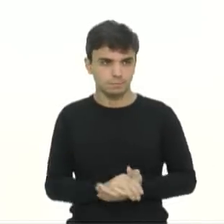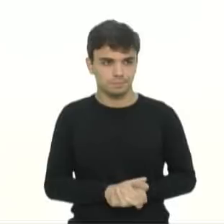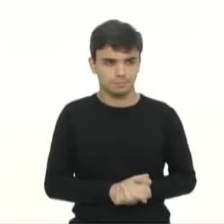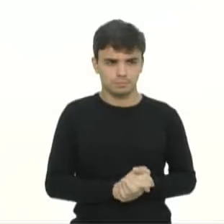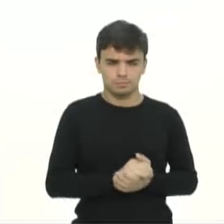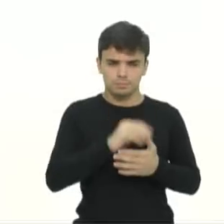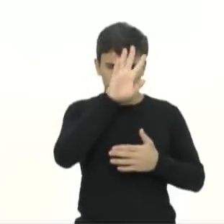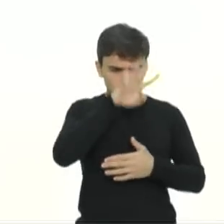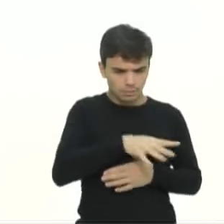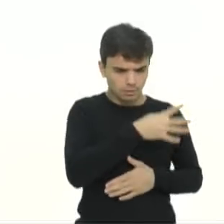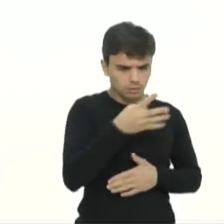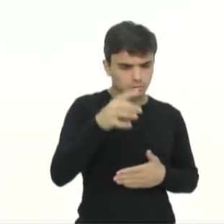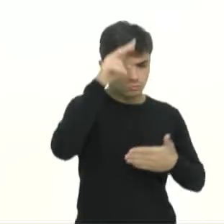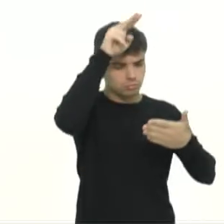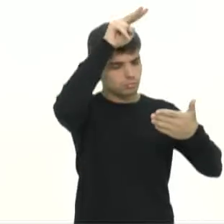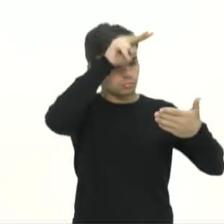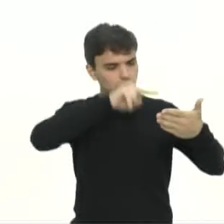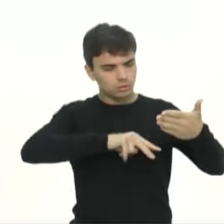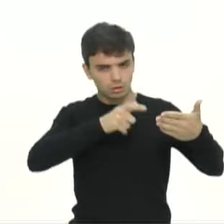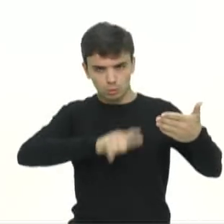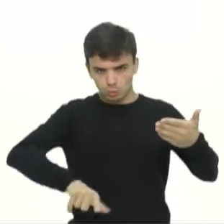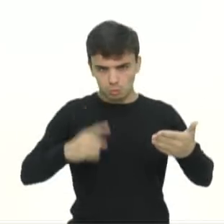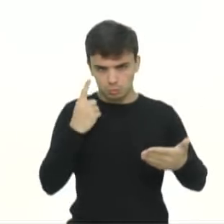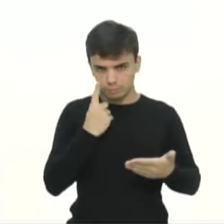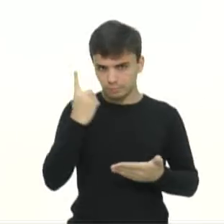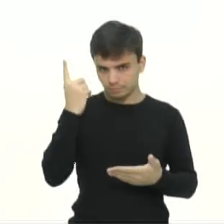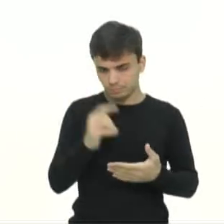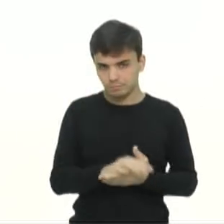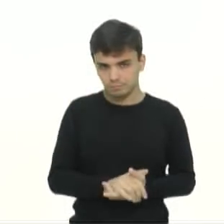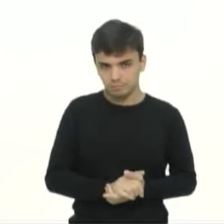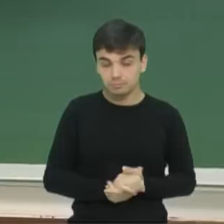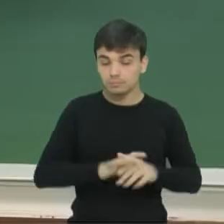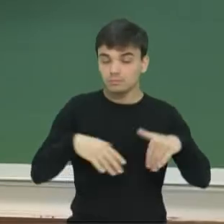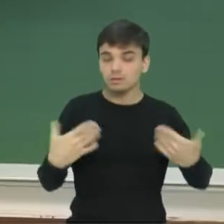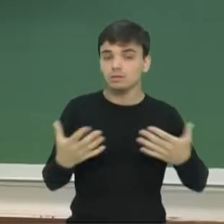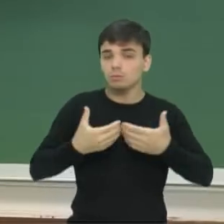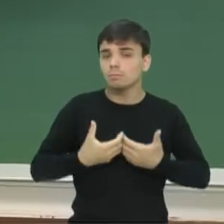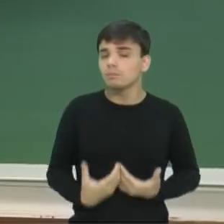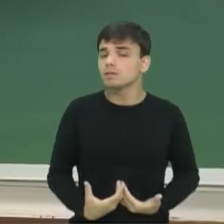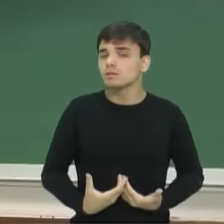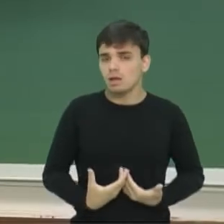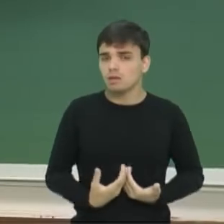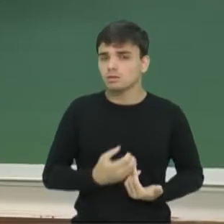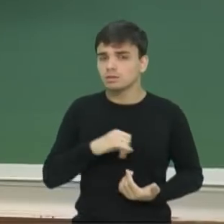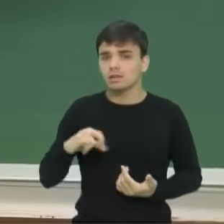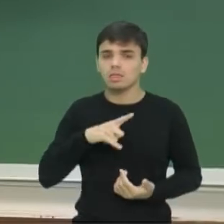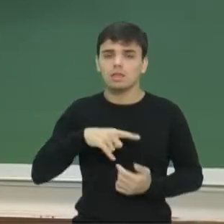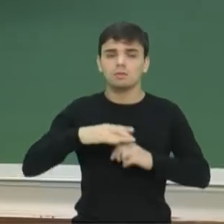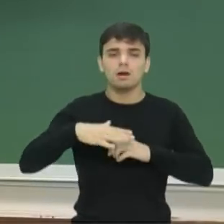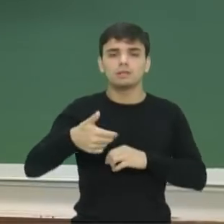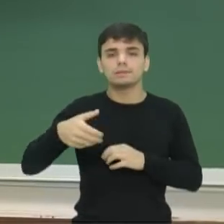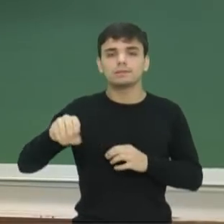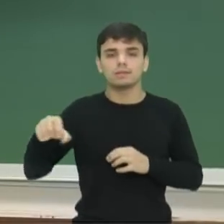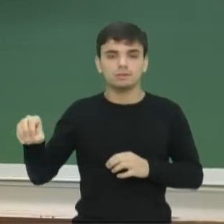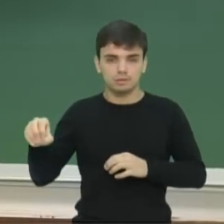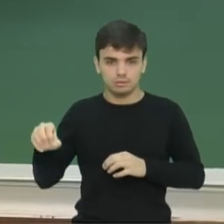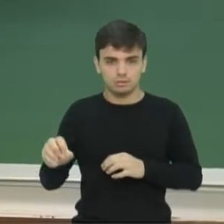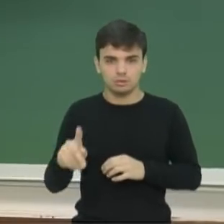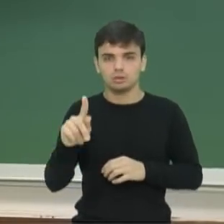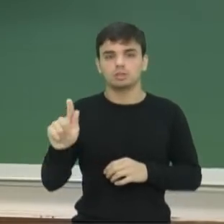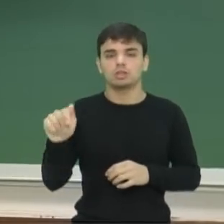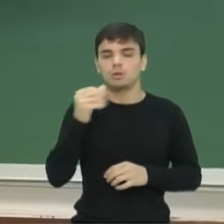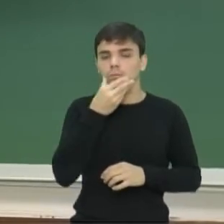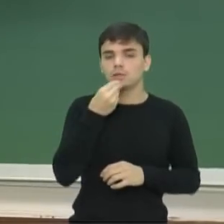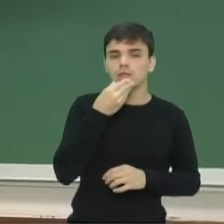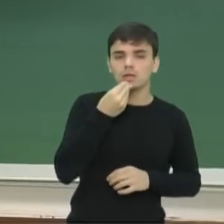acima de 78. Esta categoria, especificamente o pesado, então o atleta pesando acima de 100 quilos, é o masculino, por exemplo,